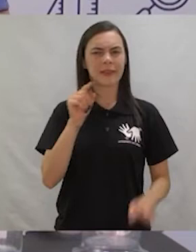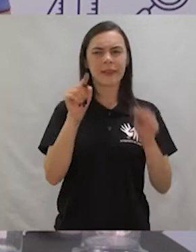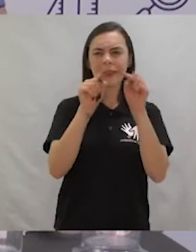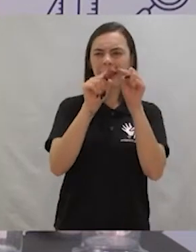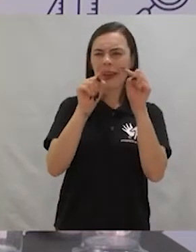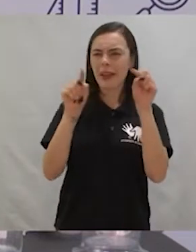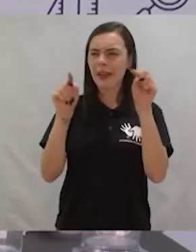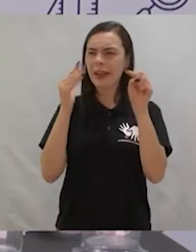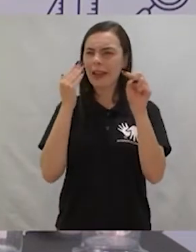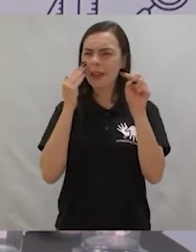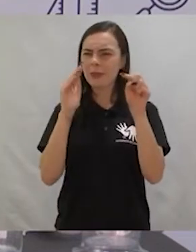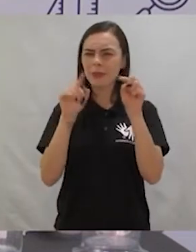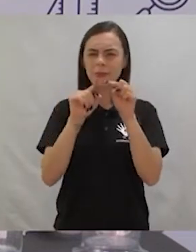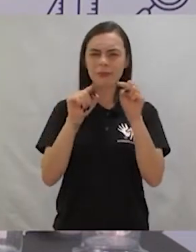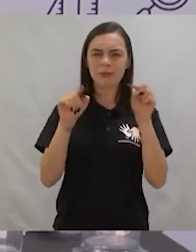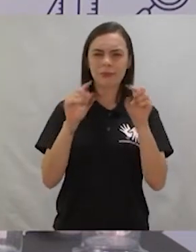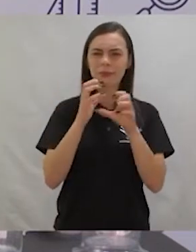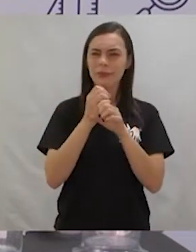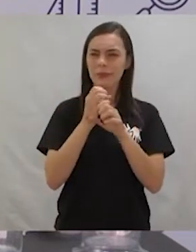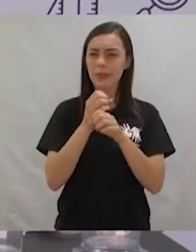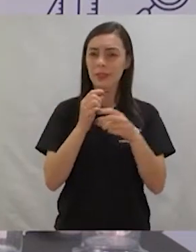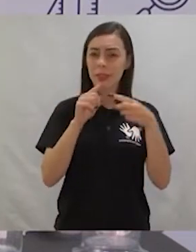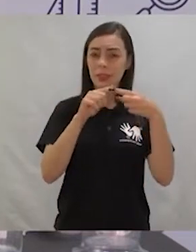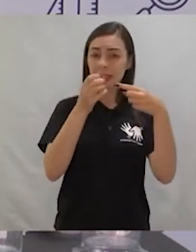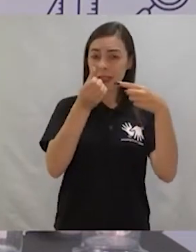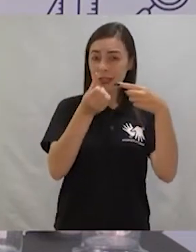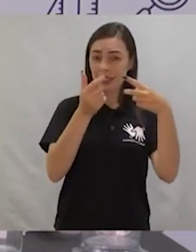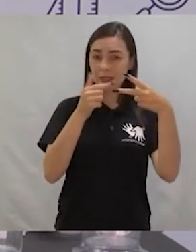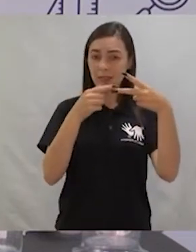fez uma linha azul. Quantos versos?